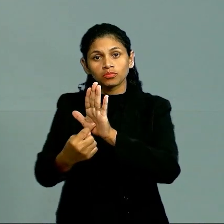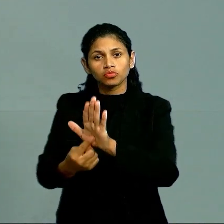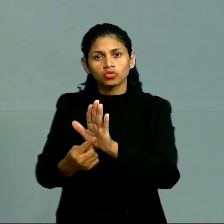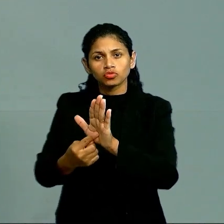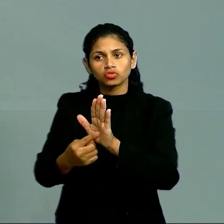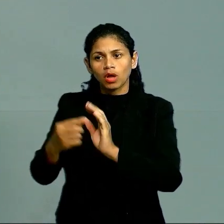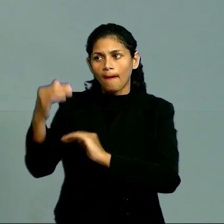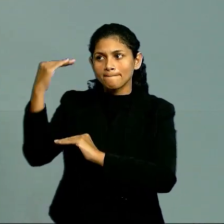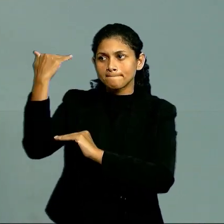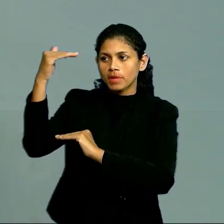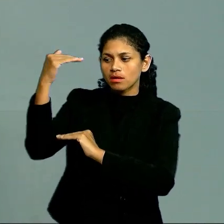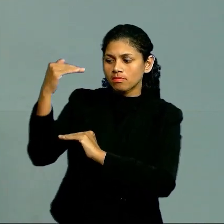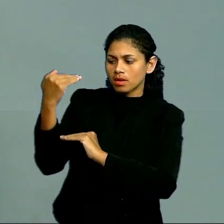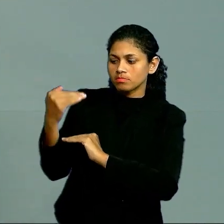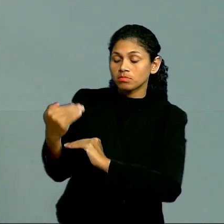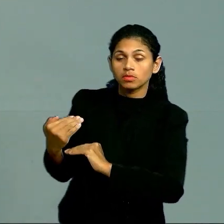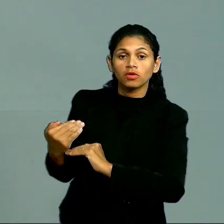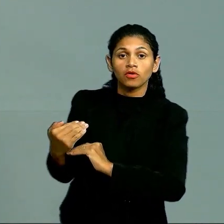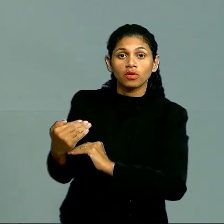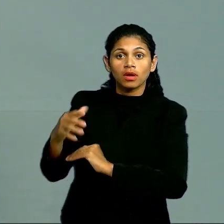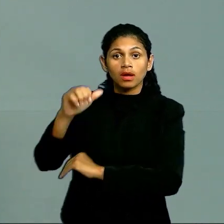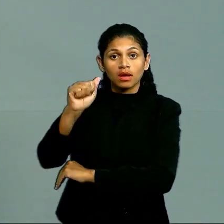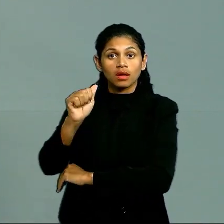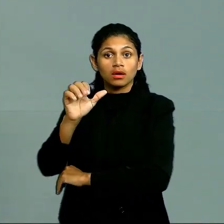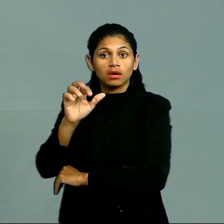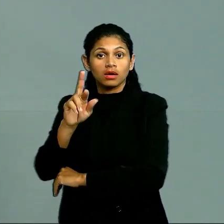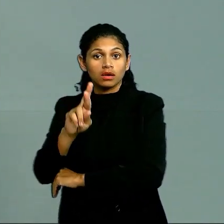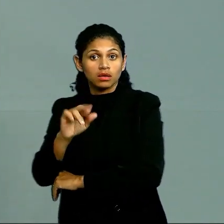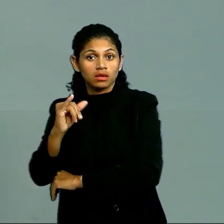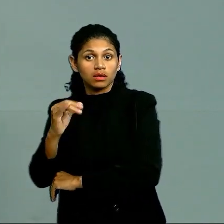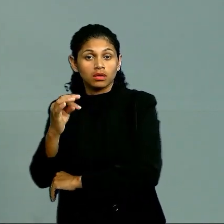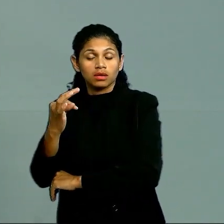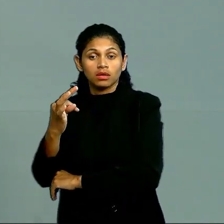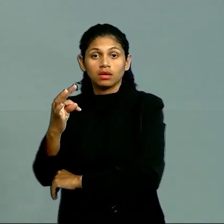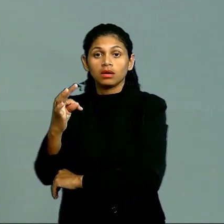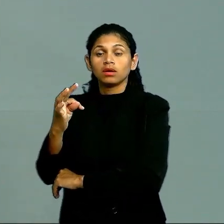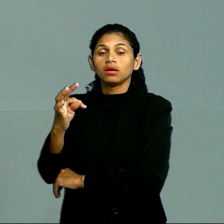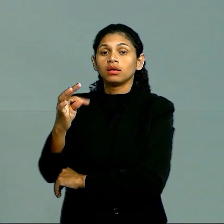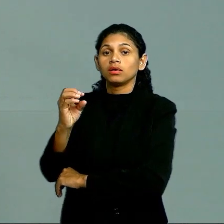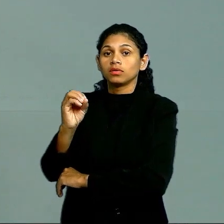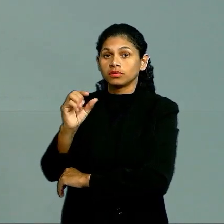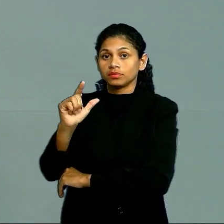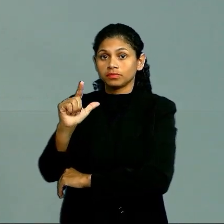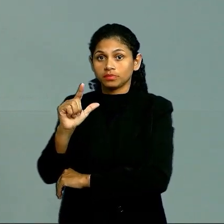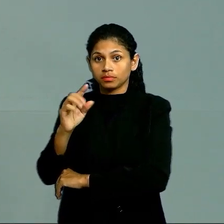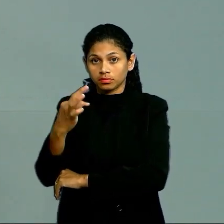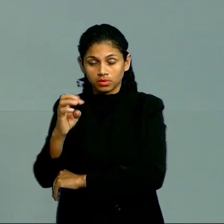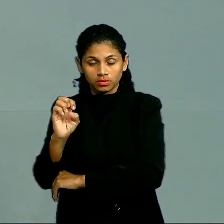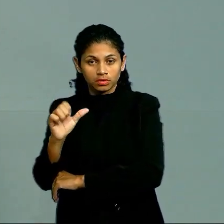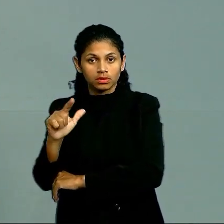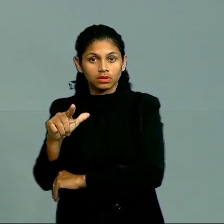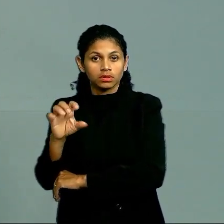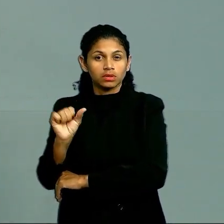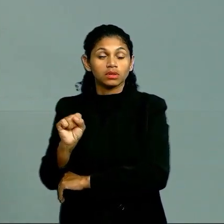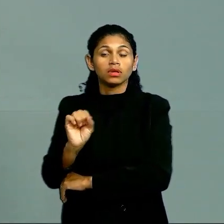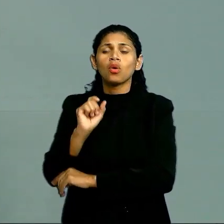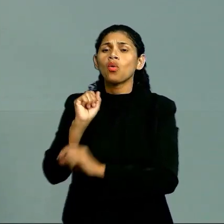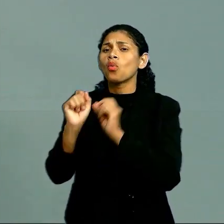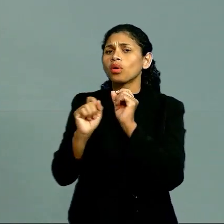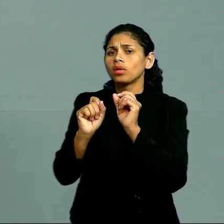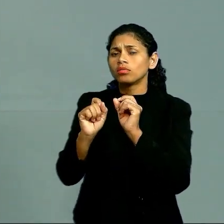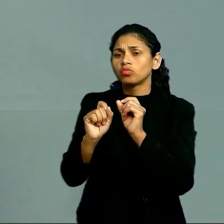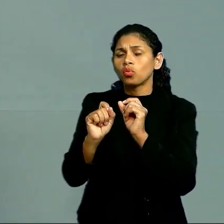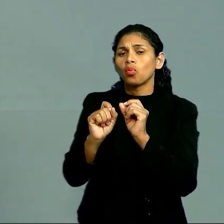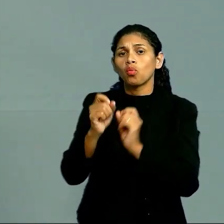Sim, só que ele fez em 2 grupos, os com sangue e os sem sangue. É claro que o pessoal começou